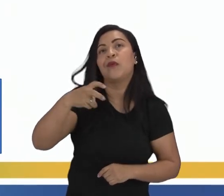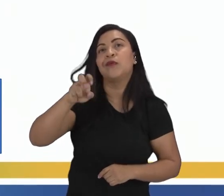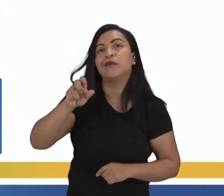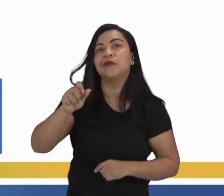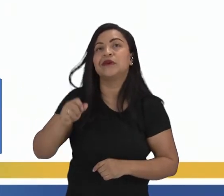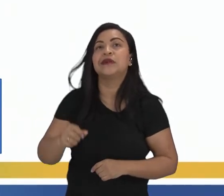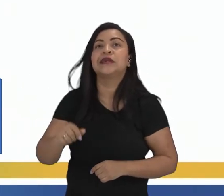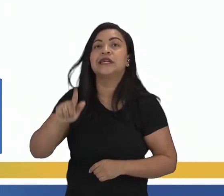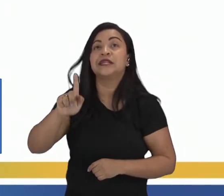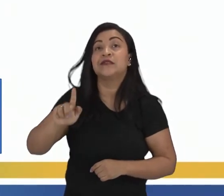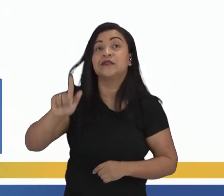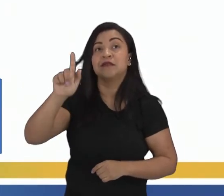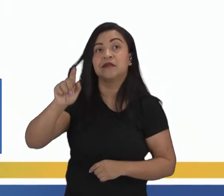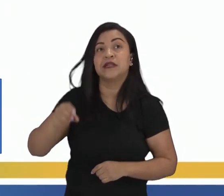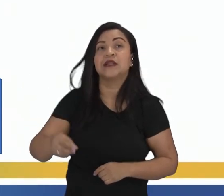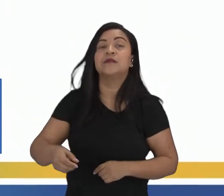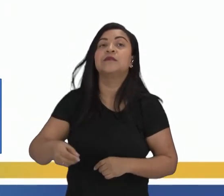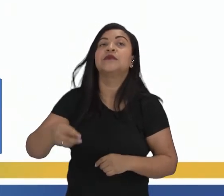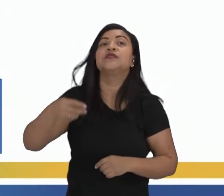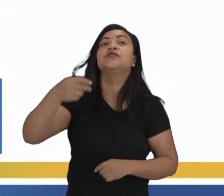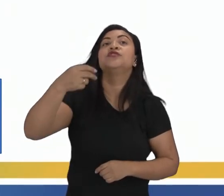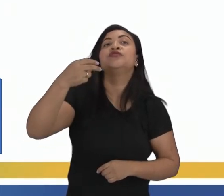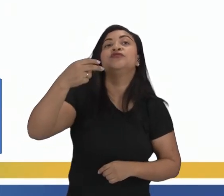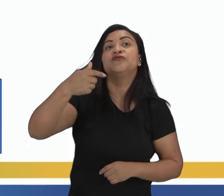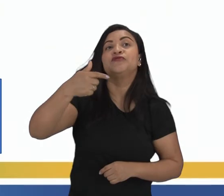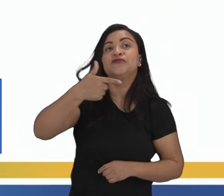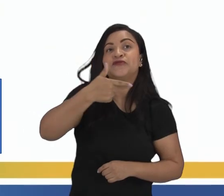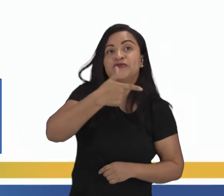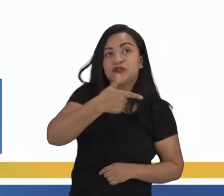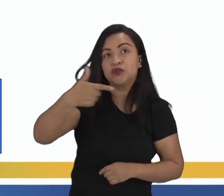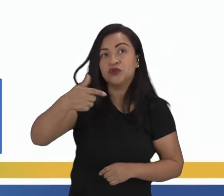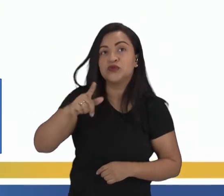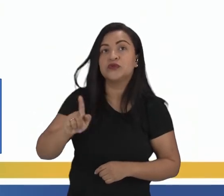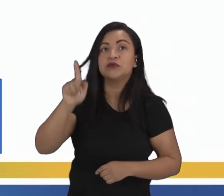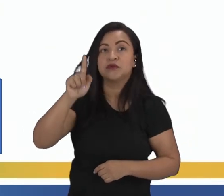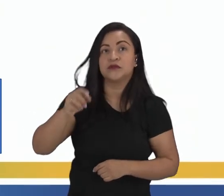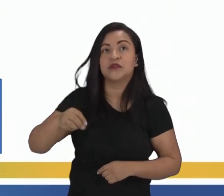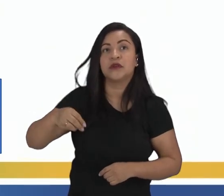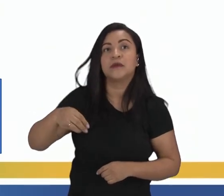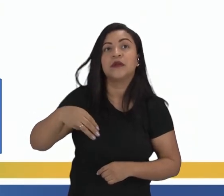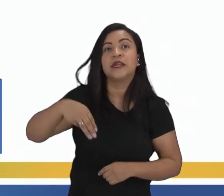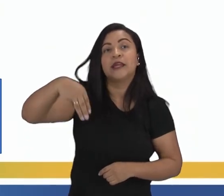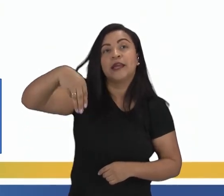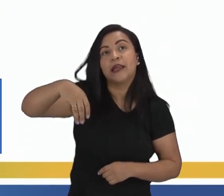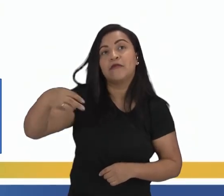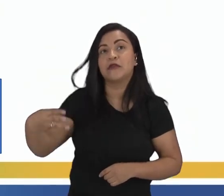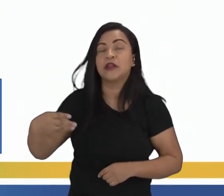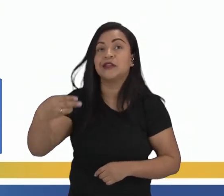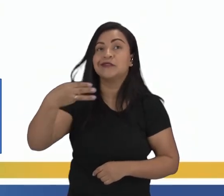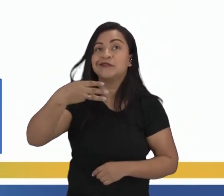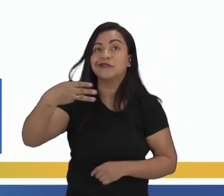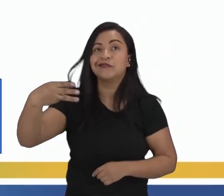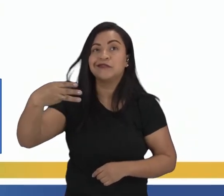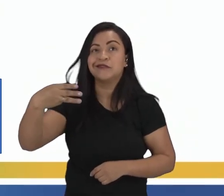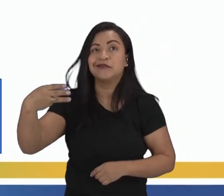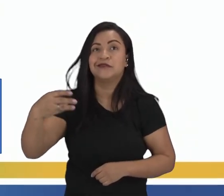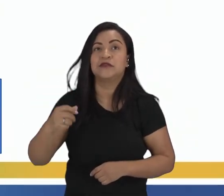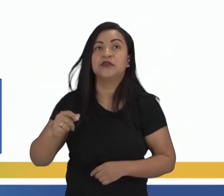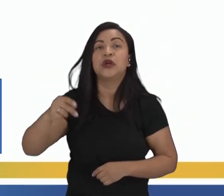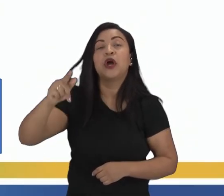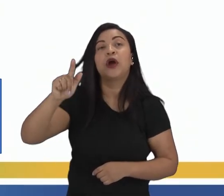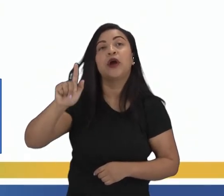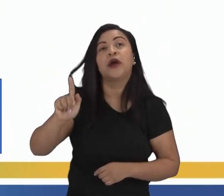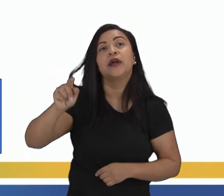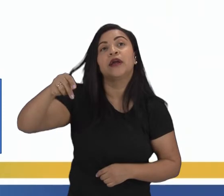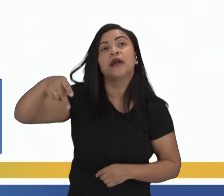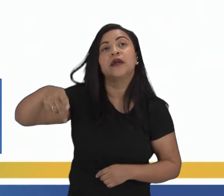kg e M3 igual a 33 kg, apoiados sobre uma superfície horizontal